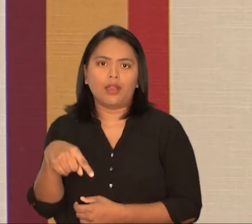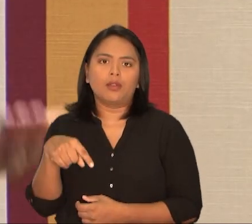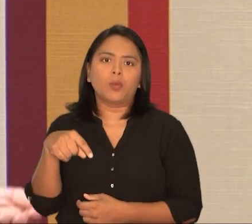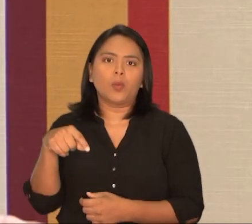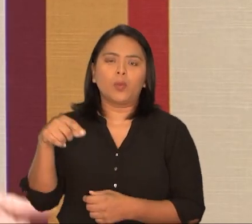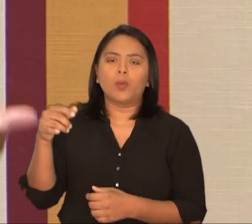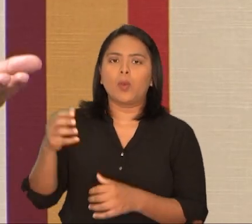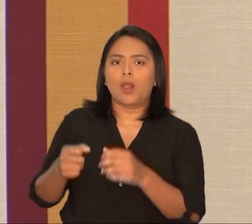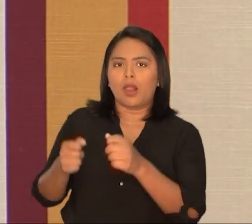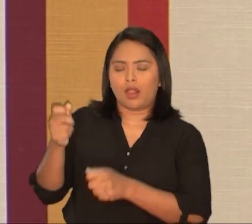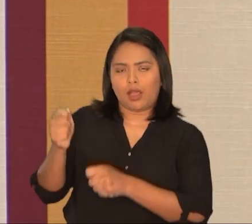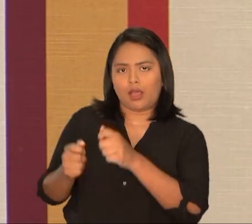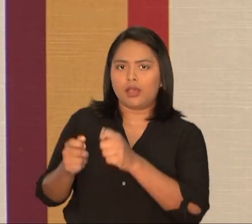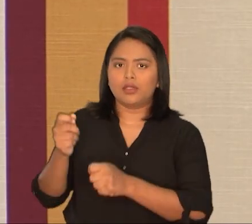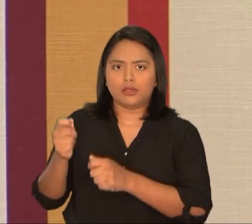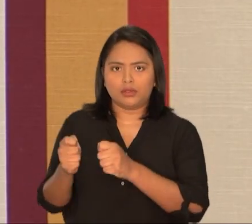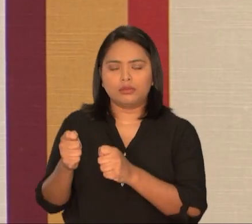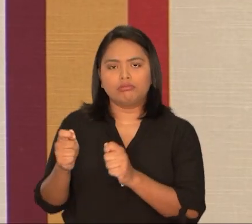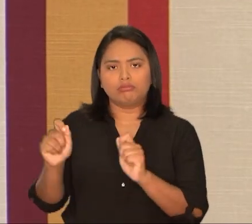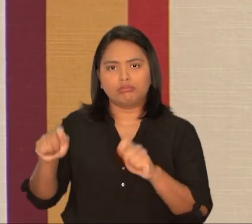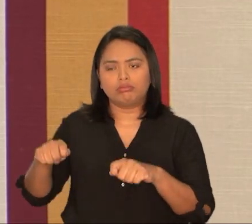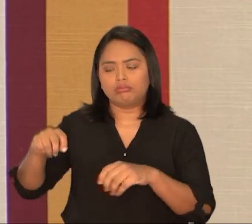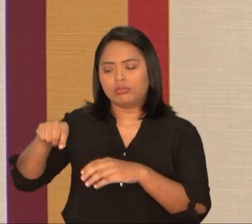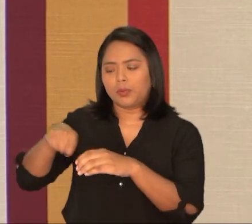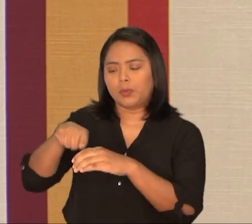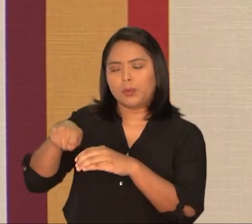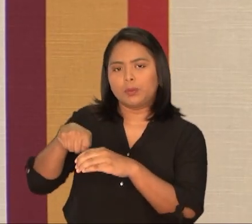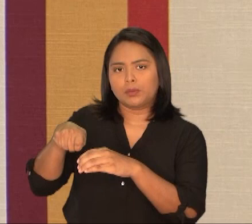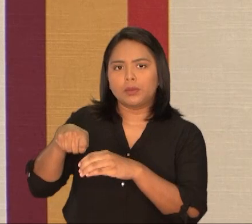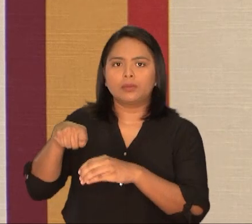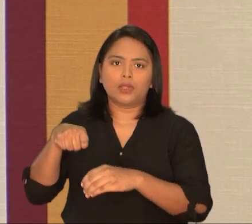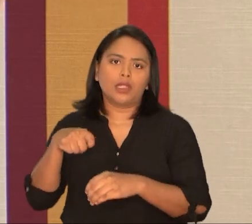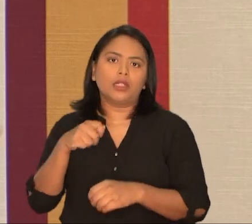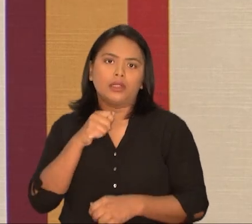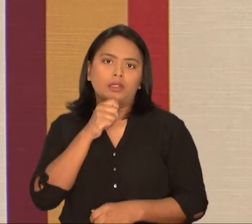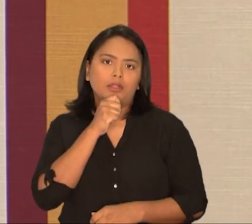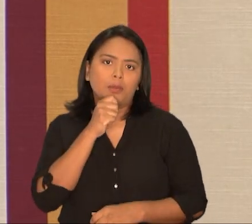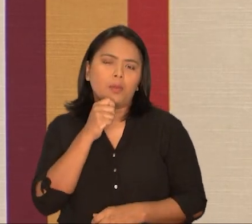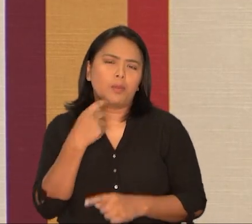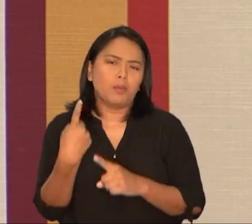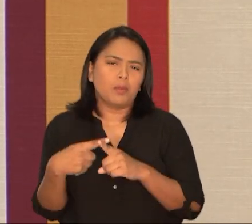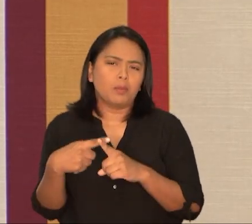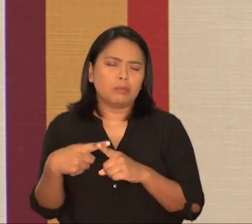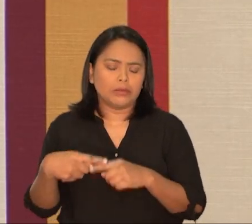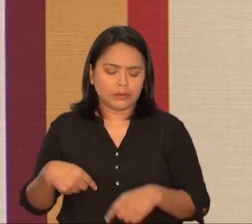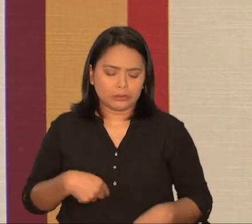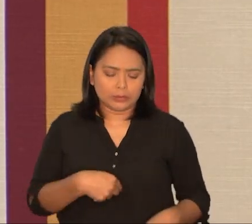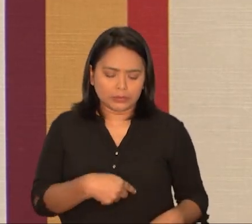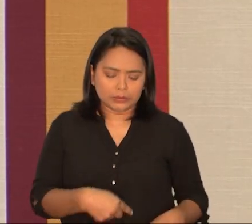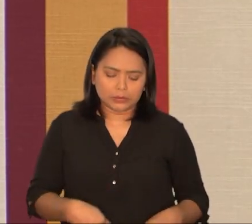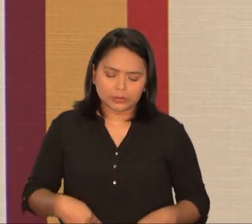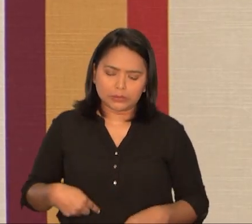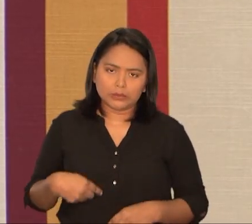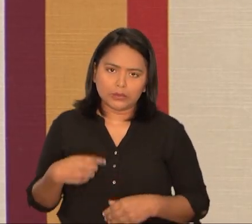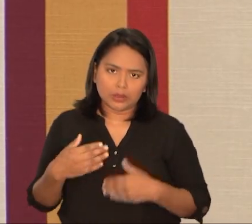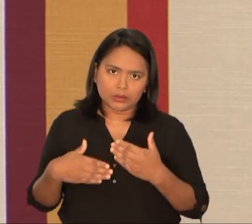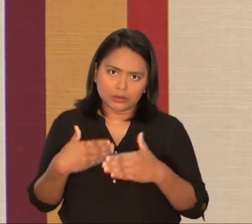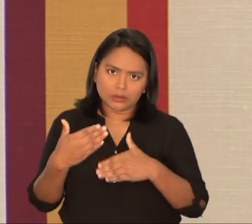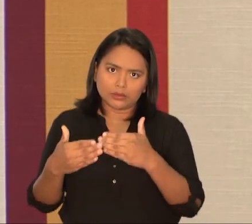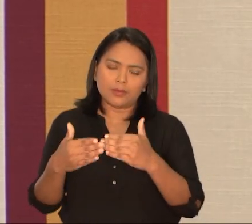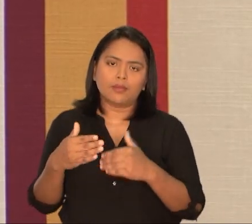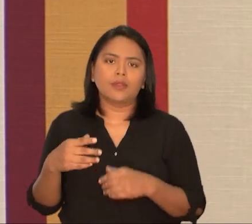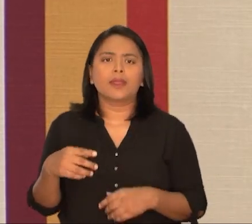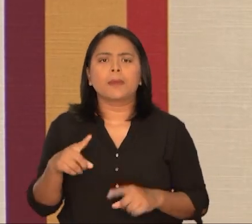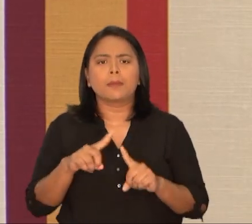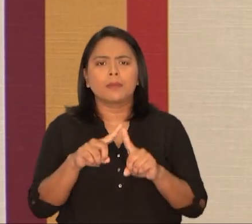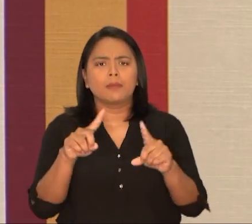mais adequada para esse nenenzinho que está em desenvolvimento do intestino, né, das funções intestinais. Os chás, o risco que a gente